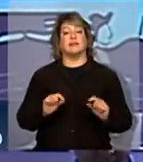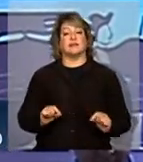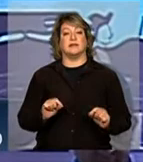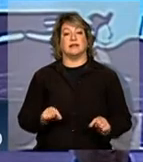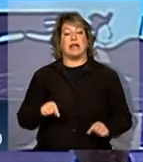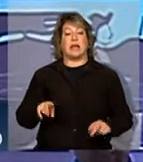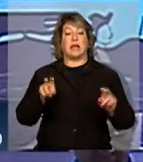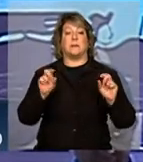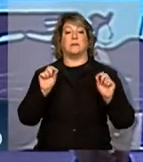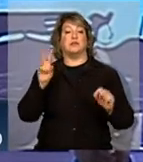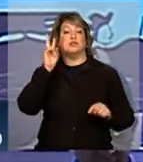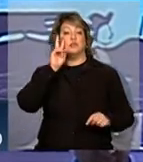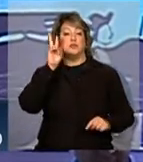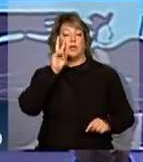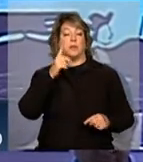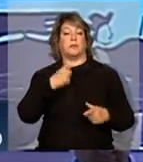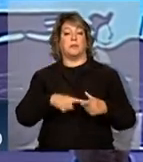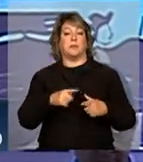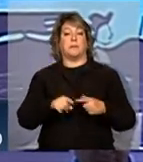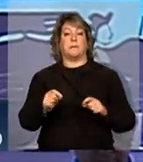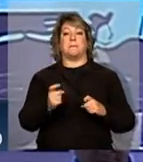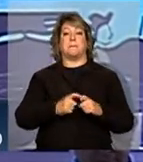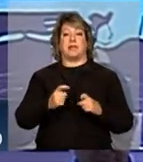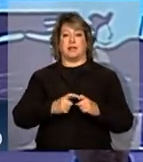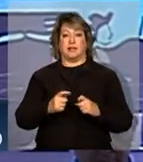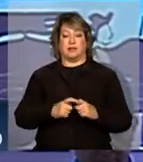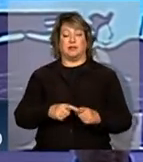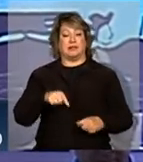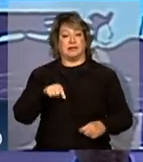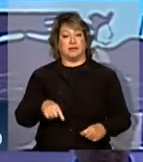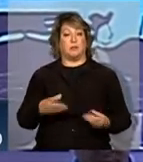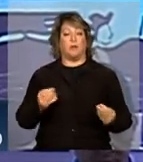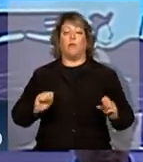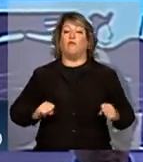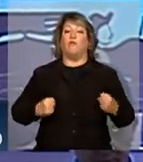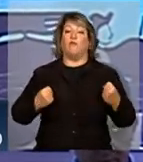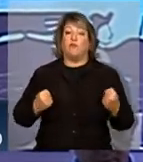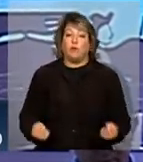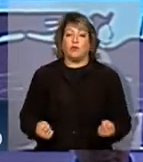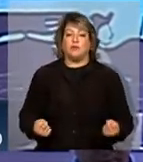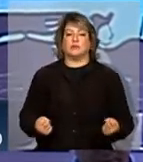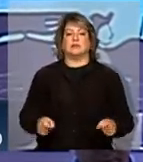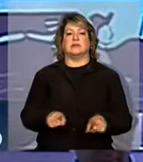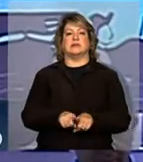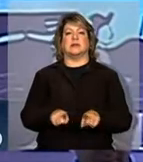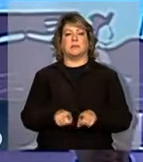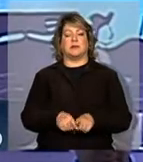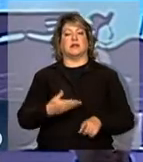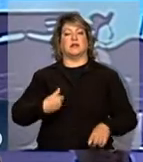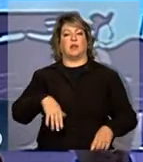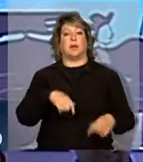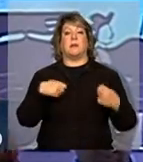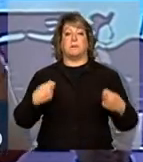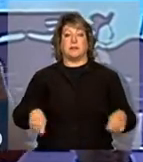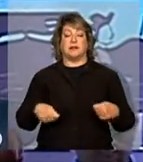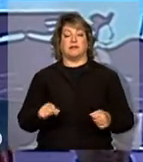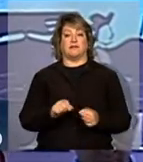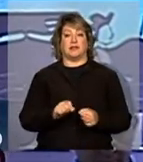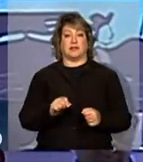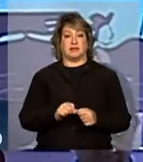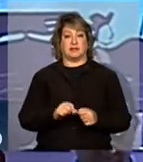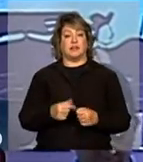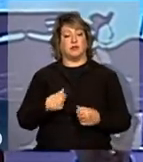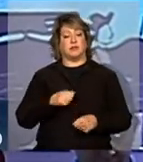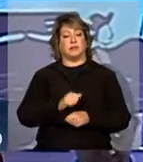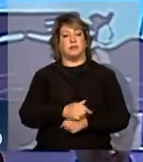dos médicos. A questão dos médicos é um grande esforço que também nós temos de fazer. E conto